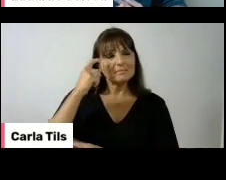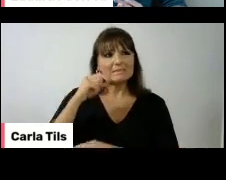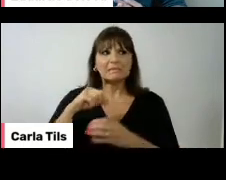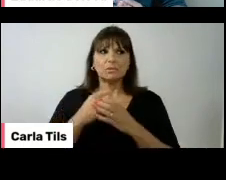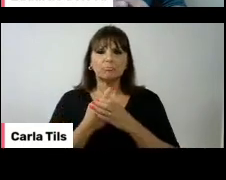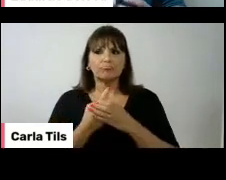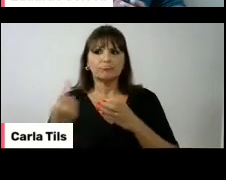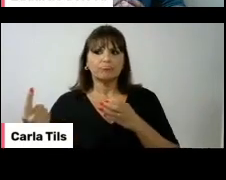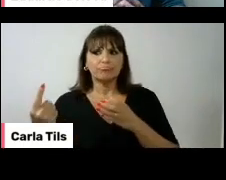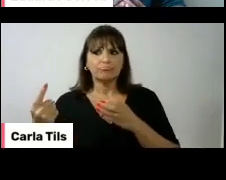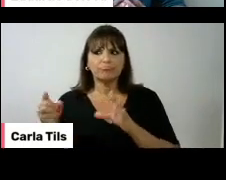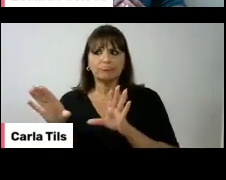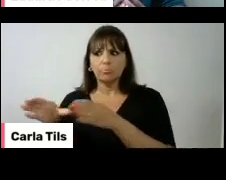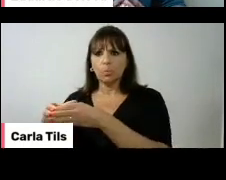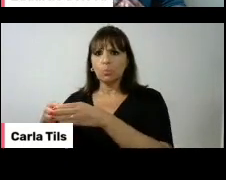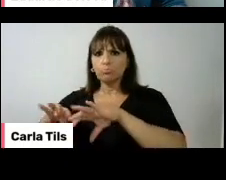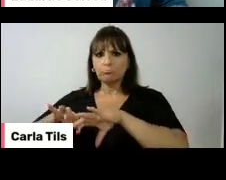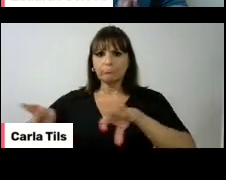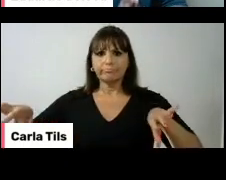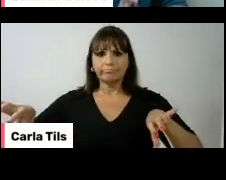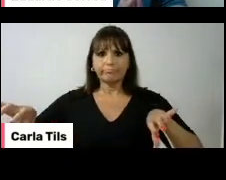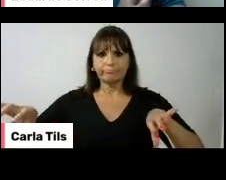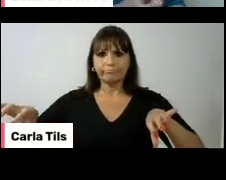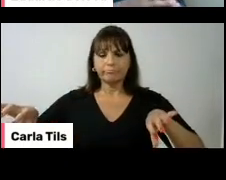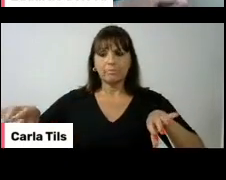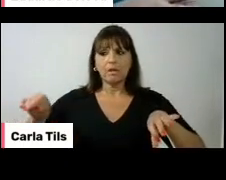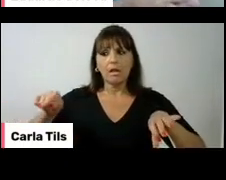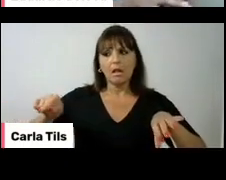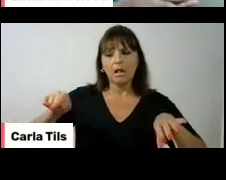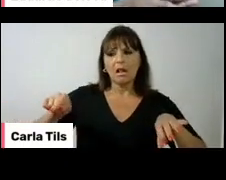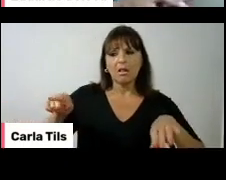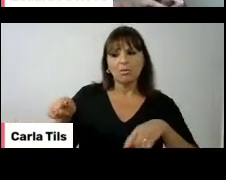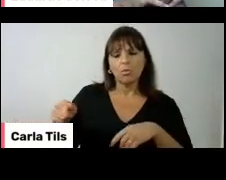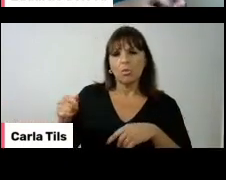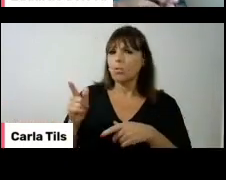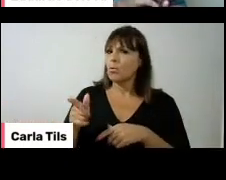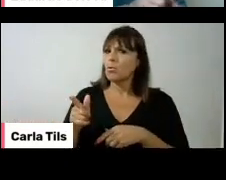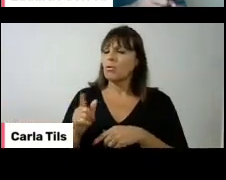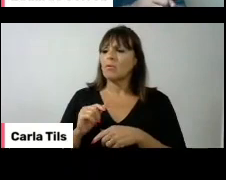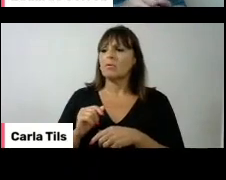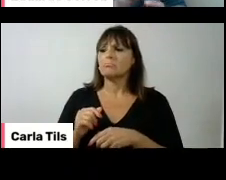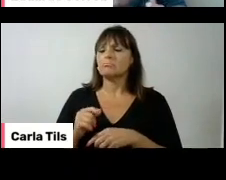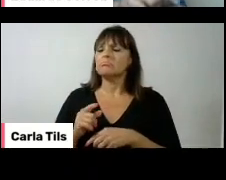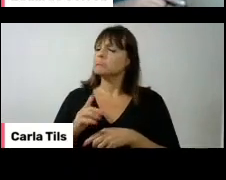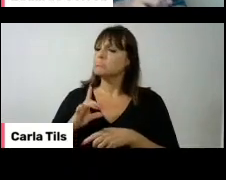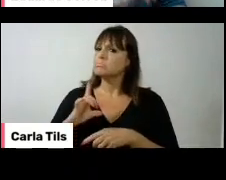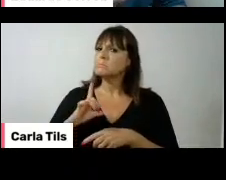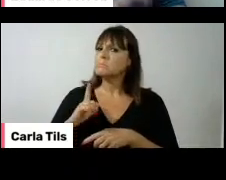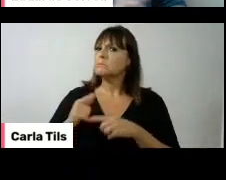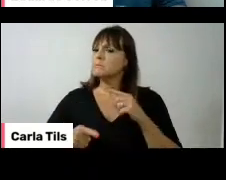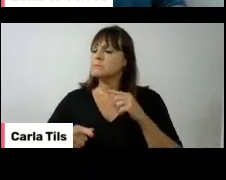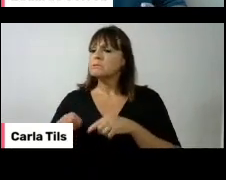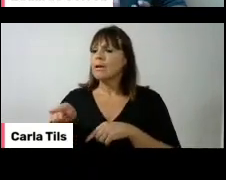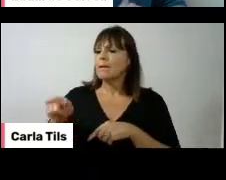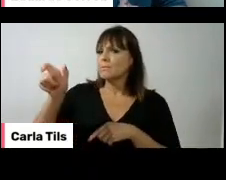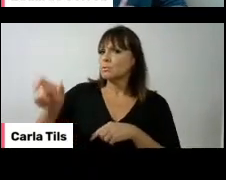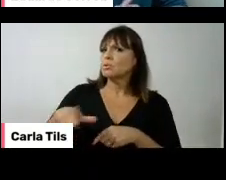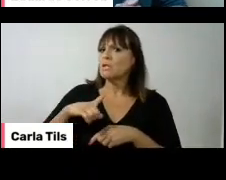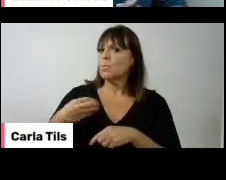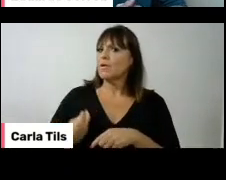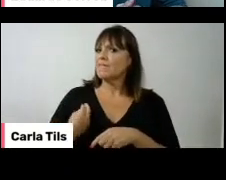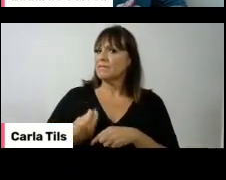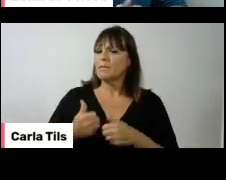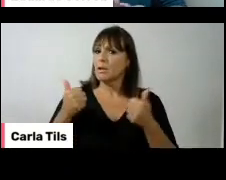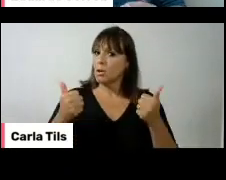público? Eu estou impedindo que alguém tenha uma vida melhor pelo simples fato de acessibilidade não ser essencial para